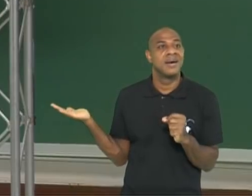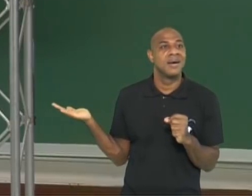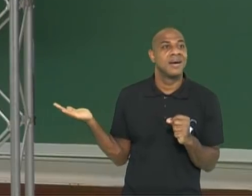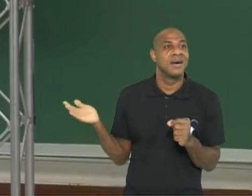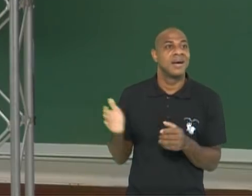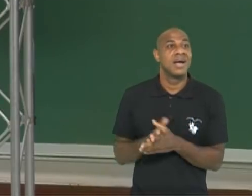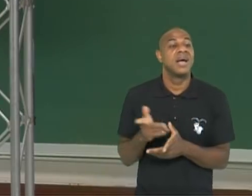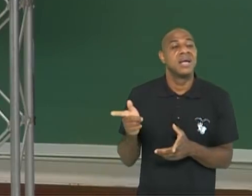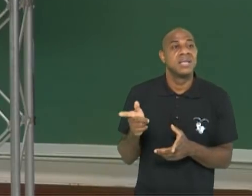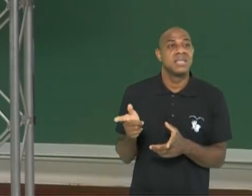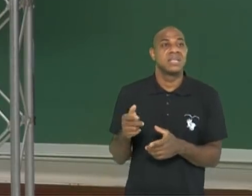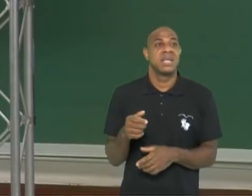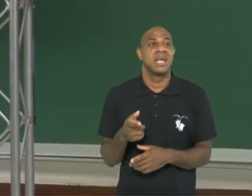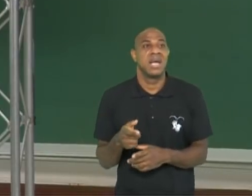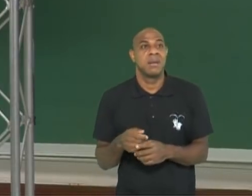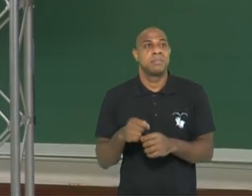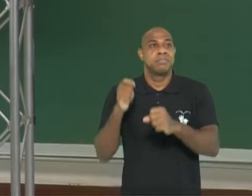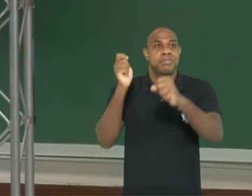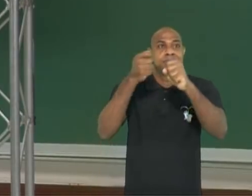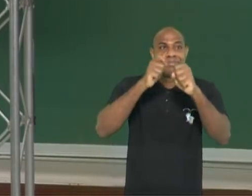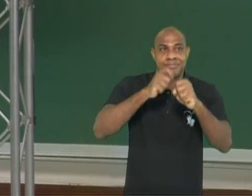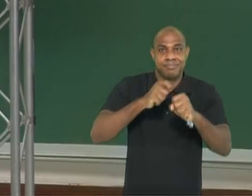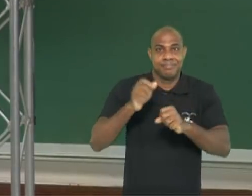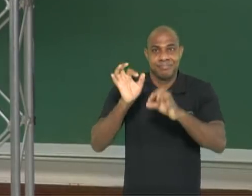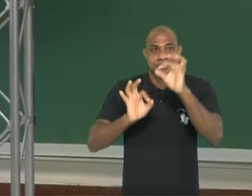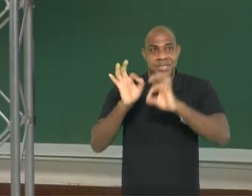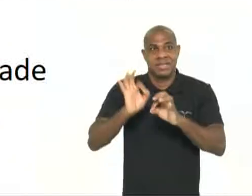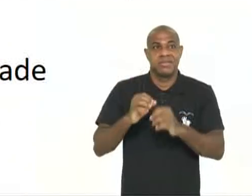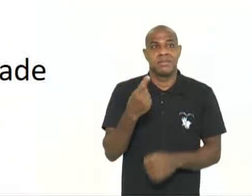miniatura de 1380, ele está apontando para um relógio mecânico. Muito